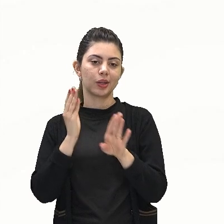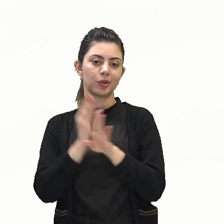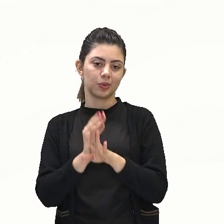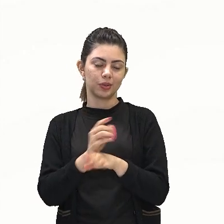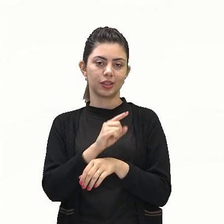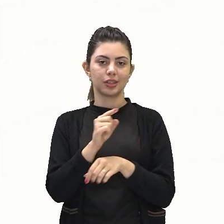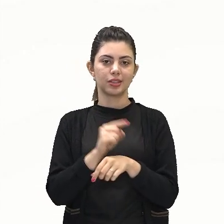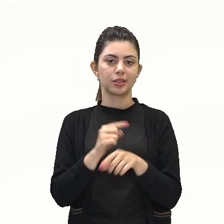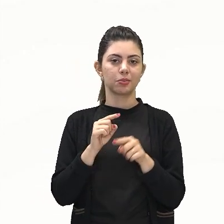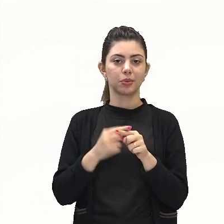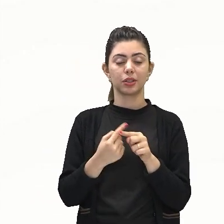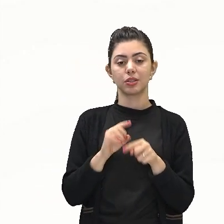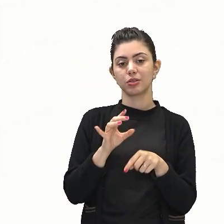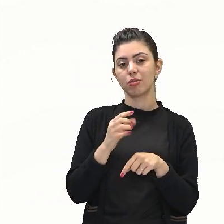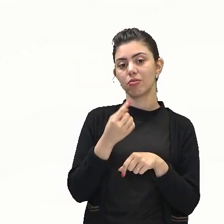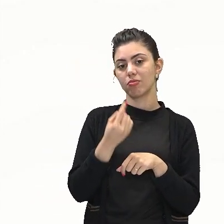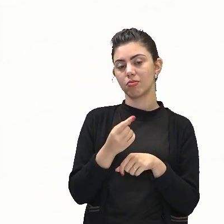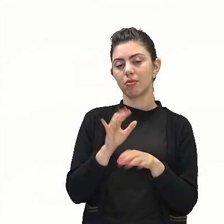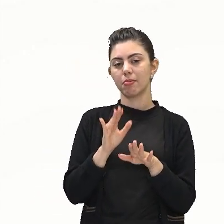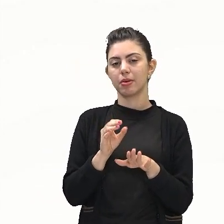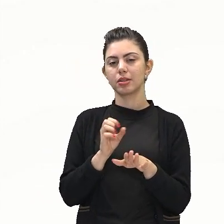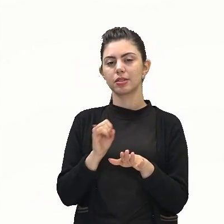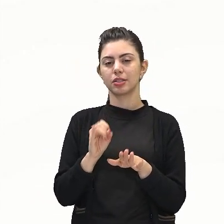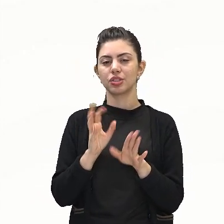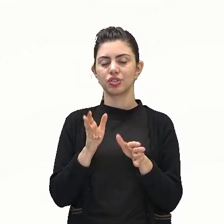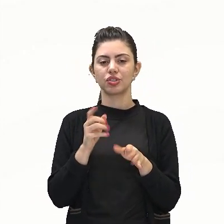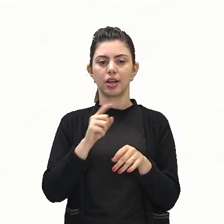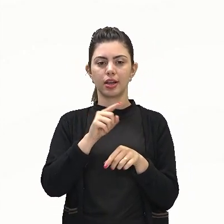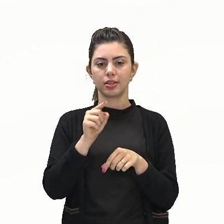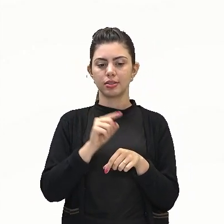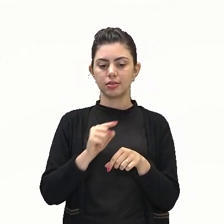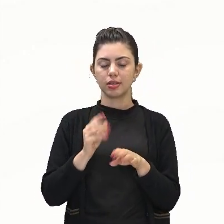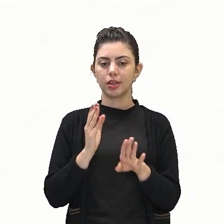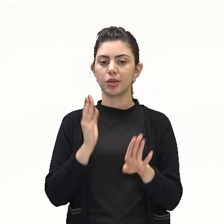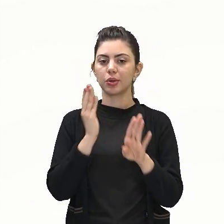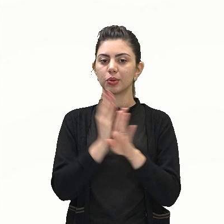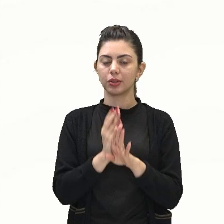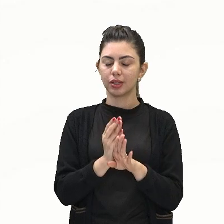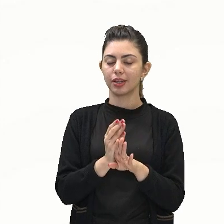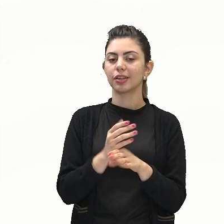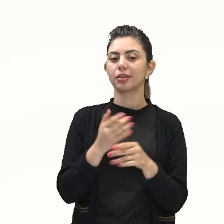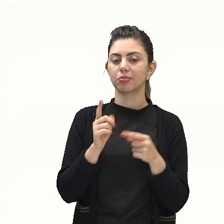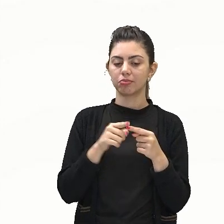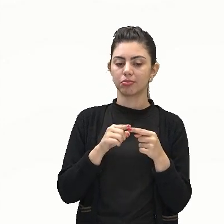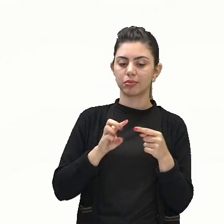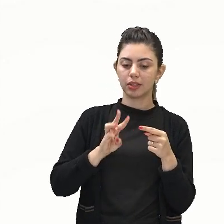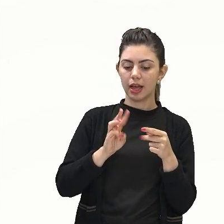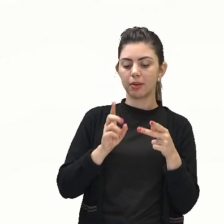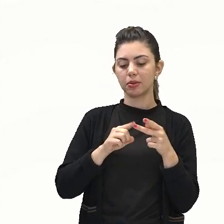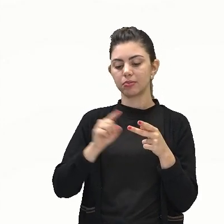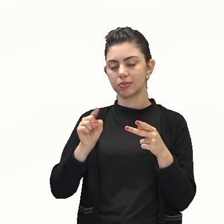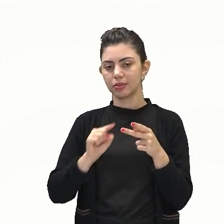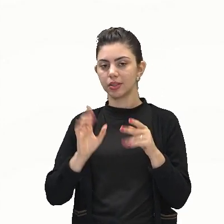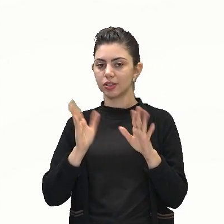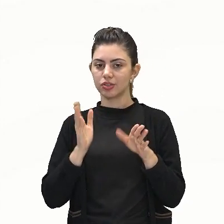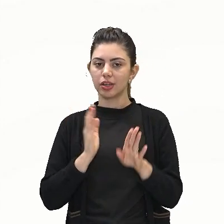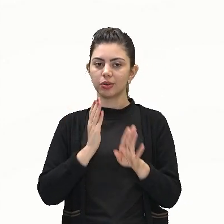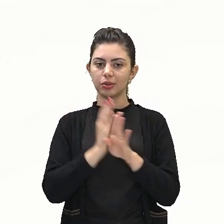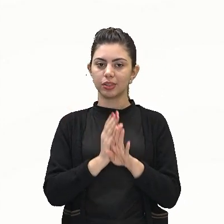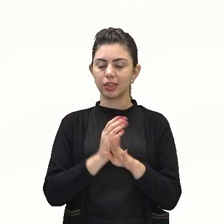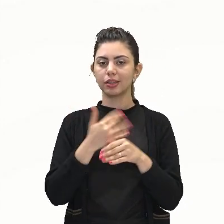uma letra. Se agora eu achei o valor de Z, eu já tinha achado de W, eu substituo agora na